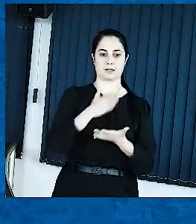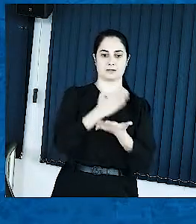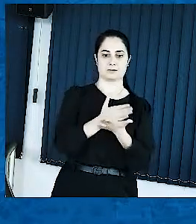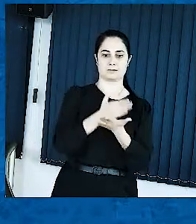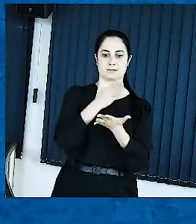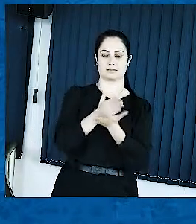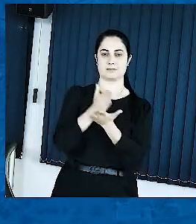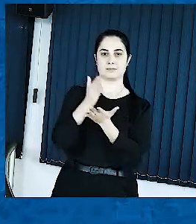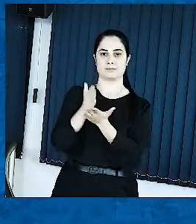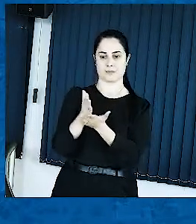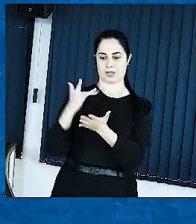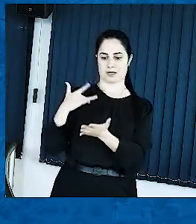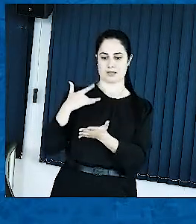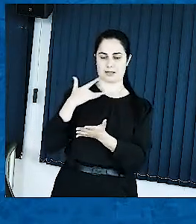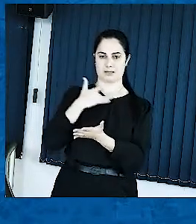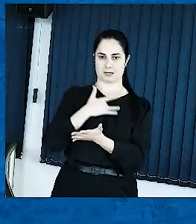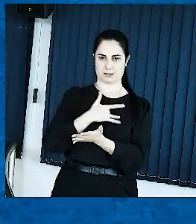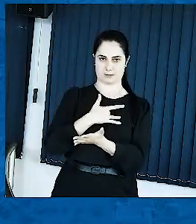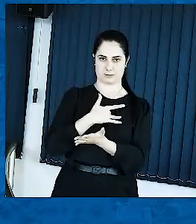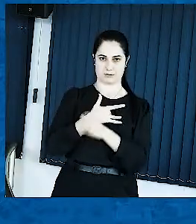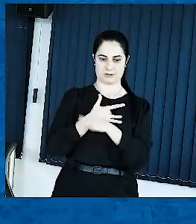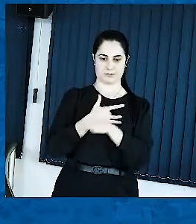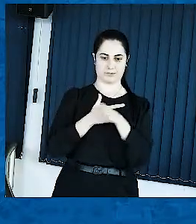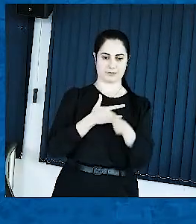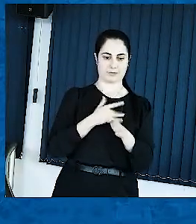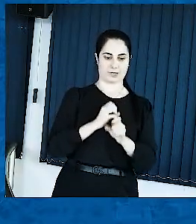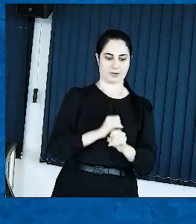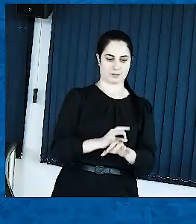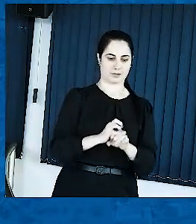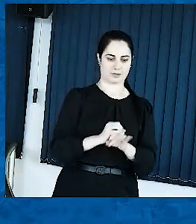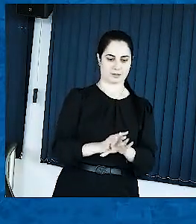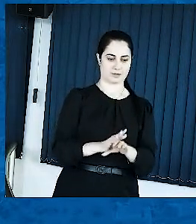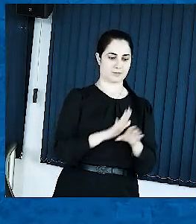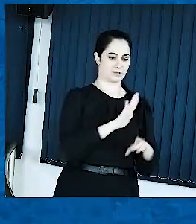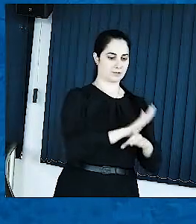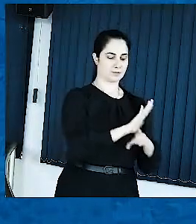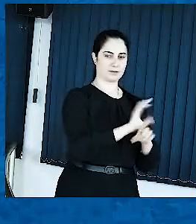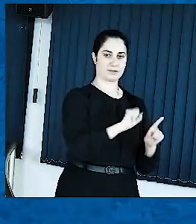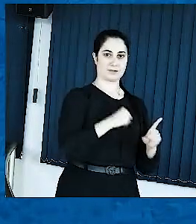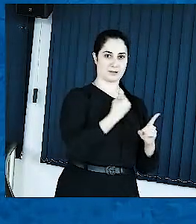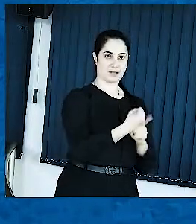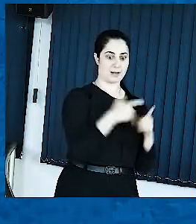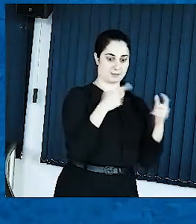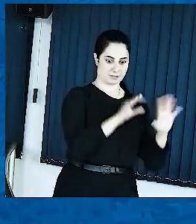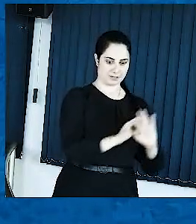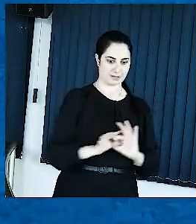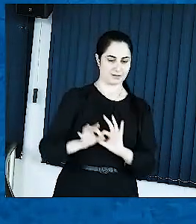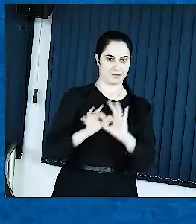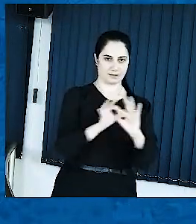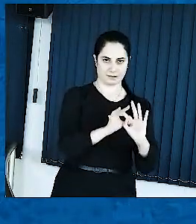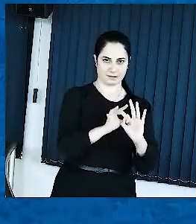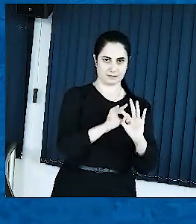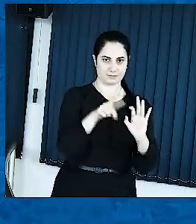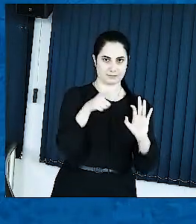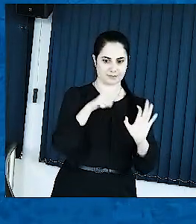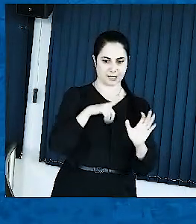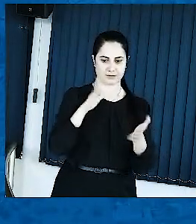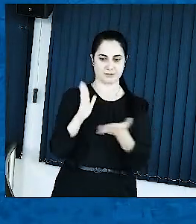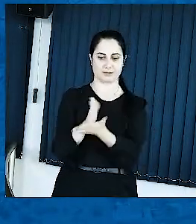Fragmentação entre saúde, educação e assistência social. 3 setores que deveriam trabalhar